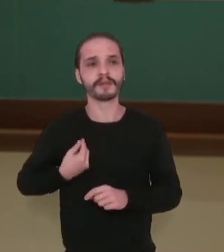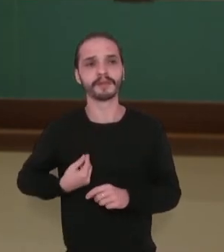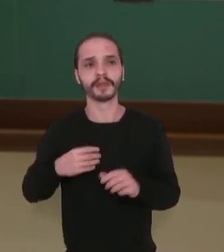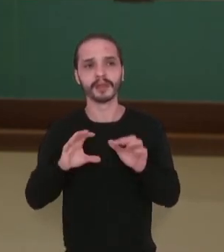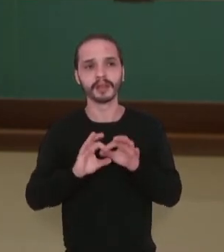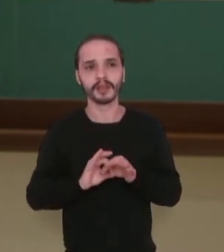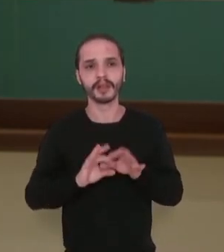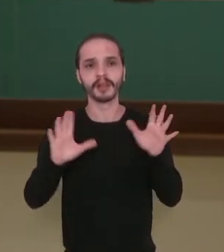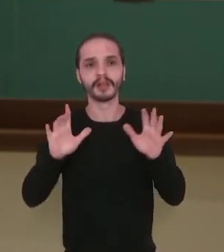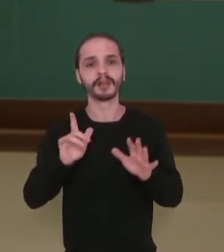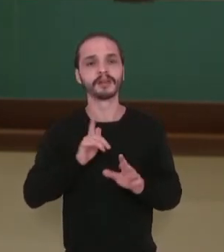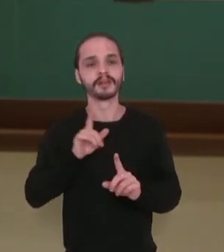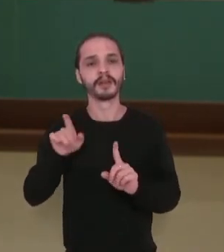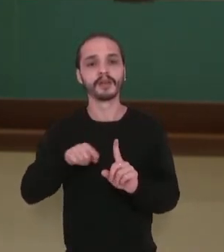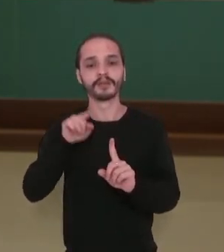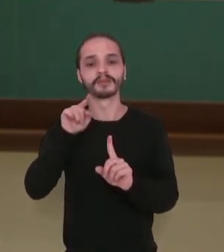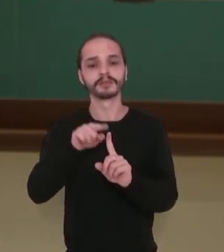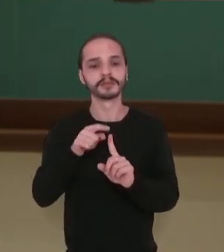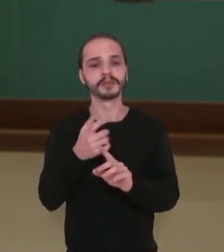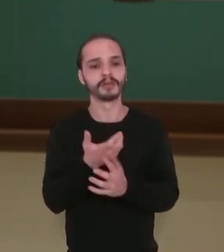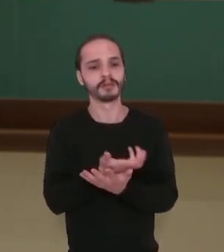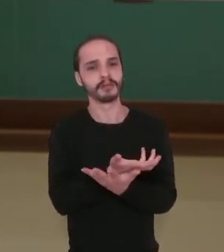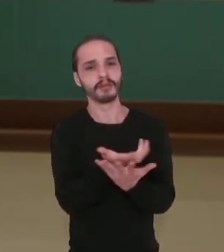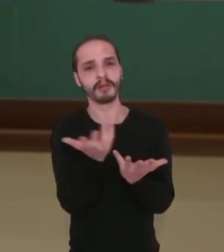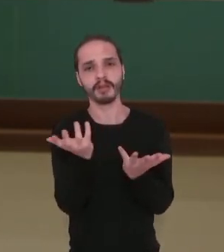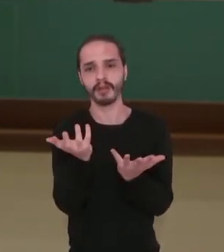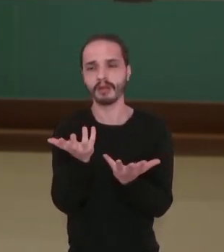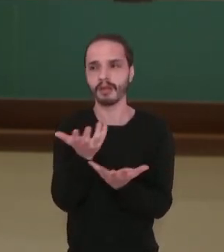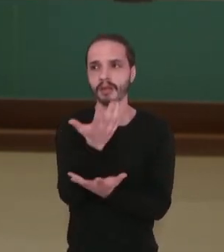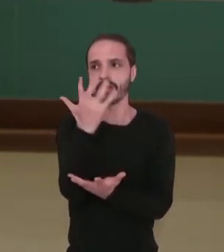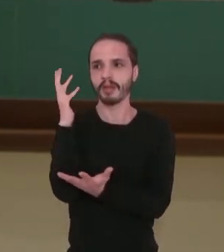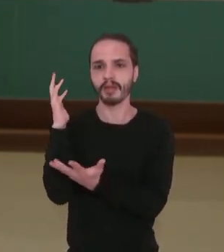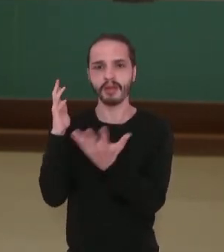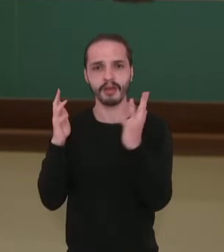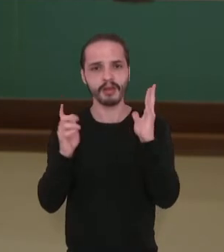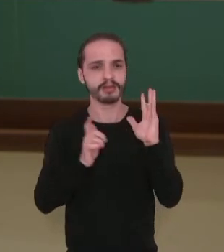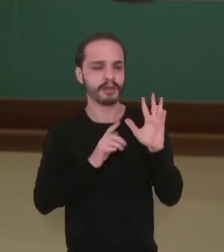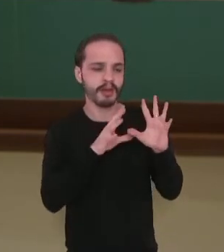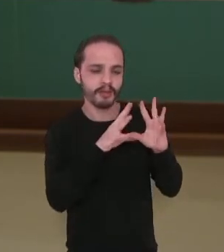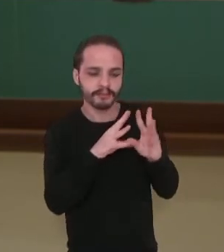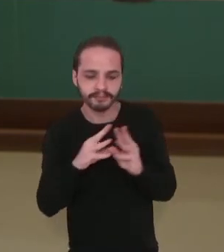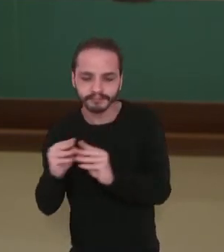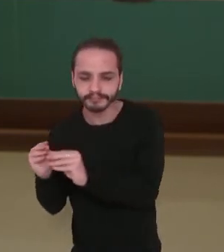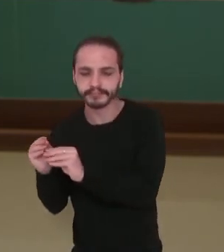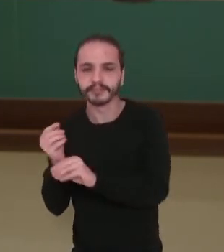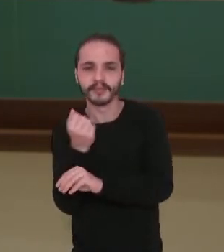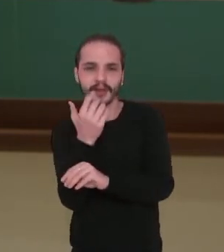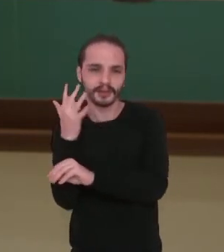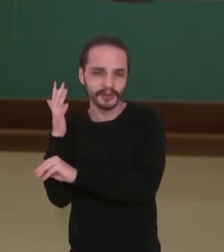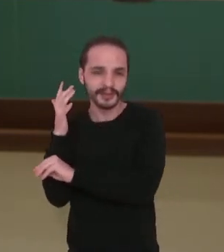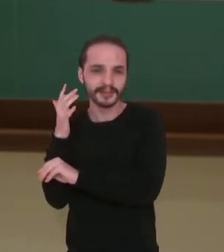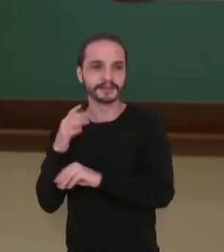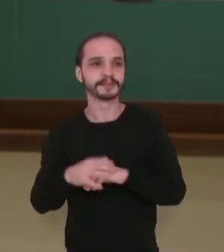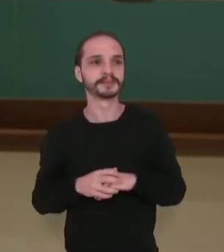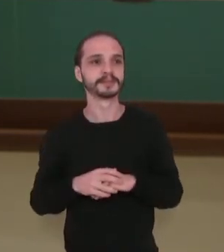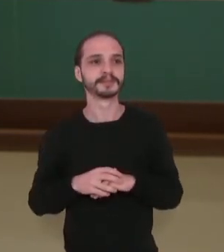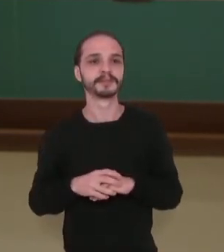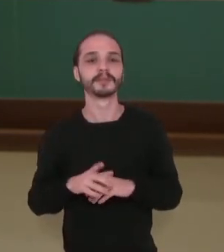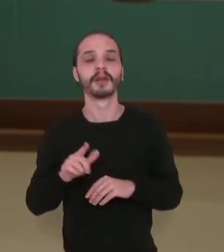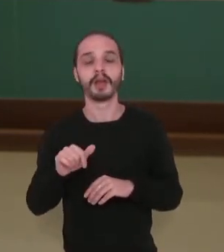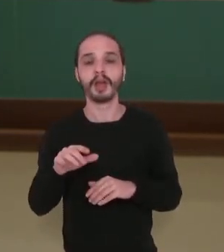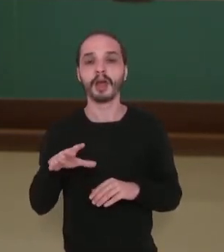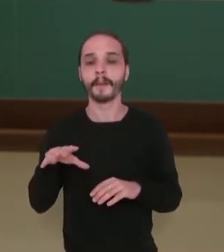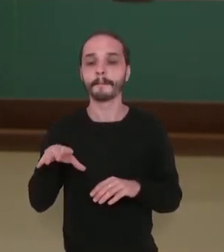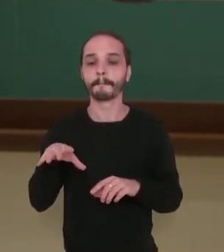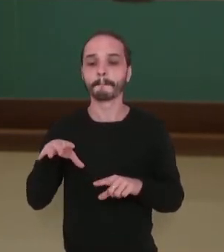funções ecológicas, como nós vimos ainda há pouco ali, né, realizando a decomposição ali na natureza. São parasitas,